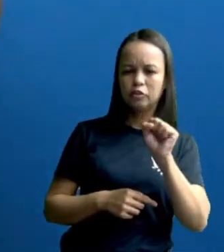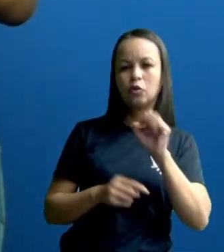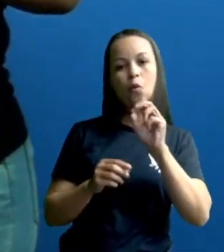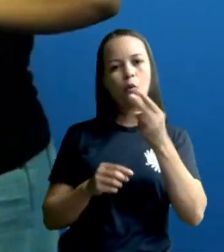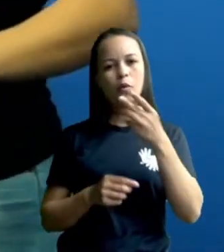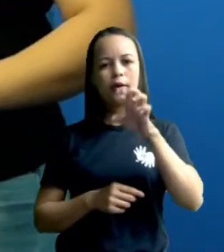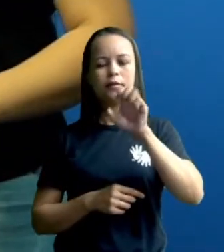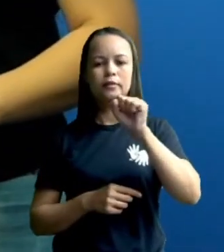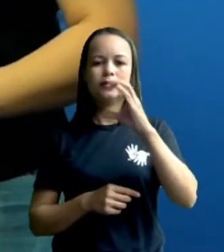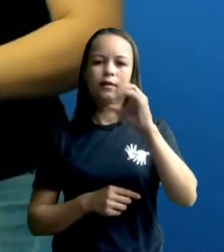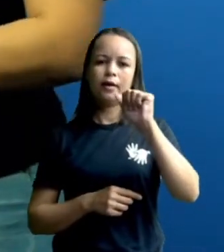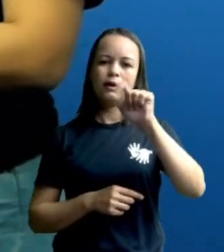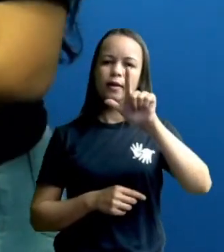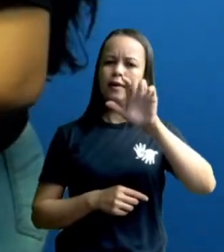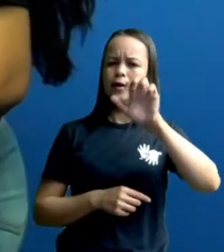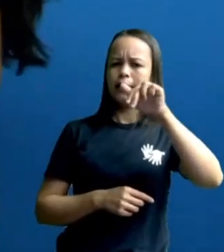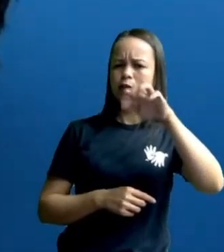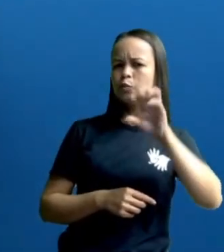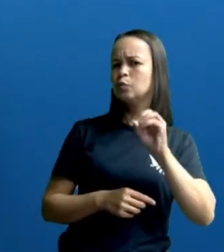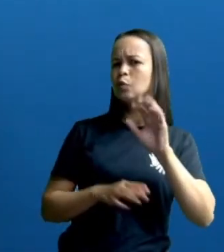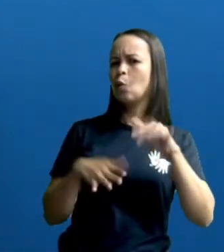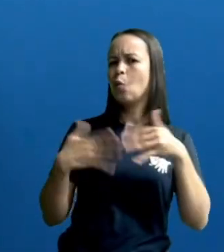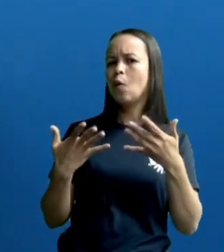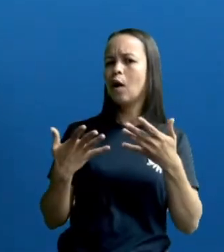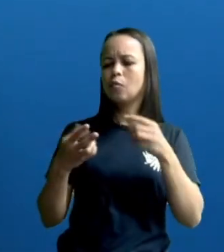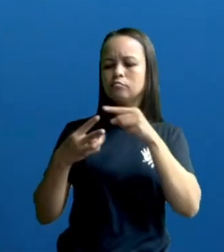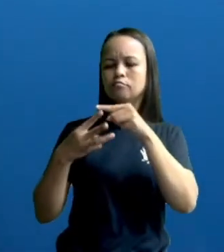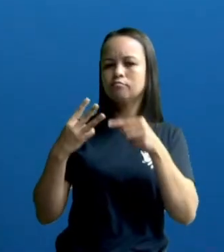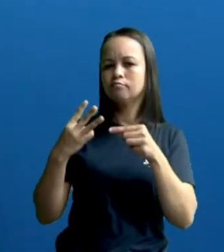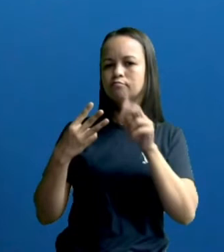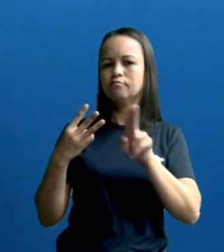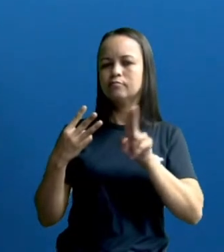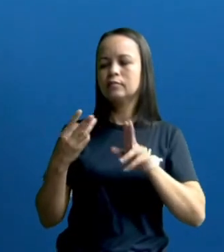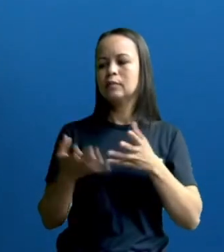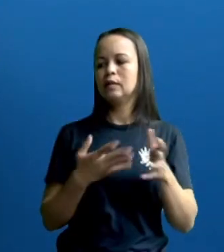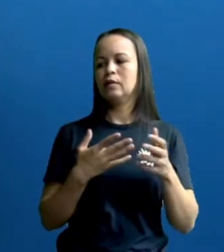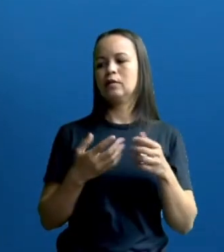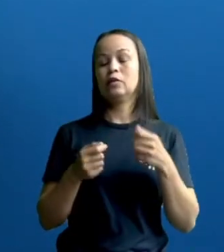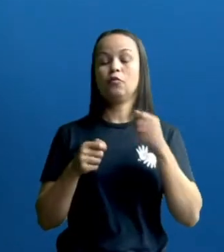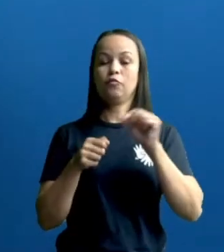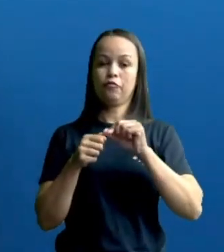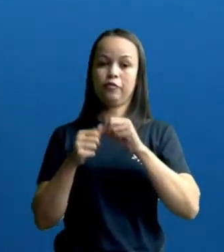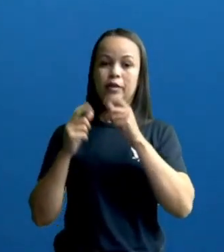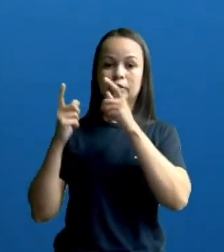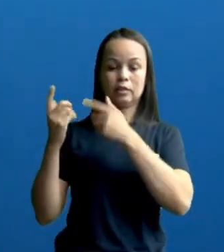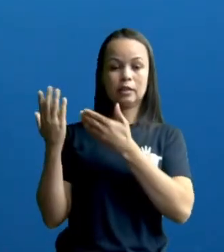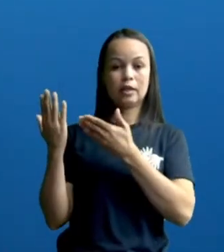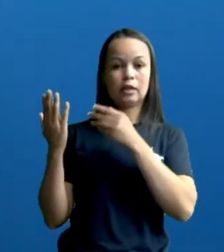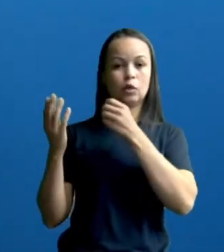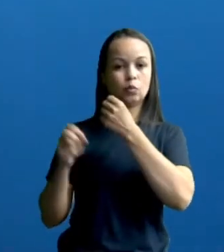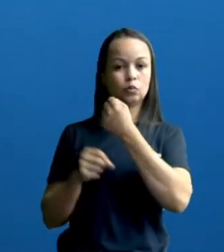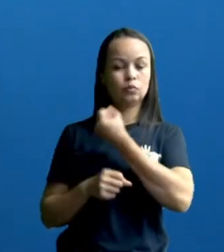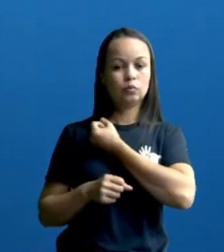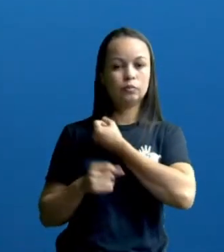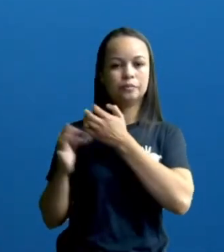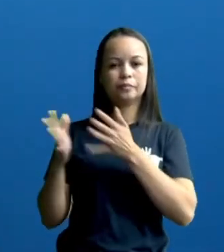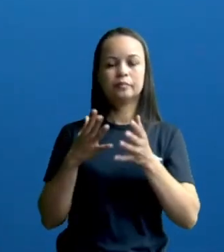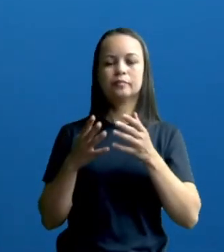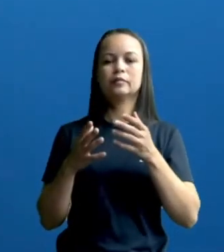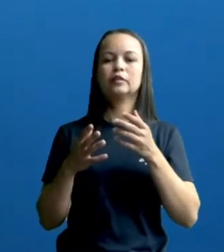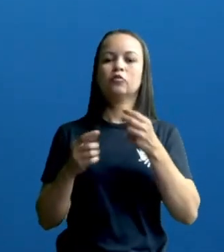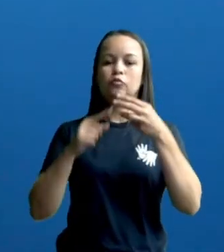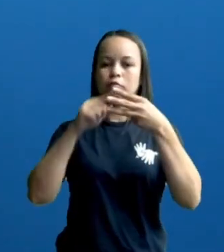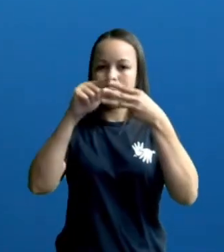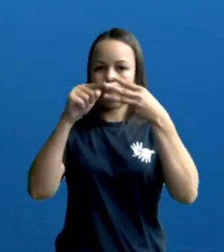quando a gente calcular, eu vou dizer a vocês, tá? Então, ó, o que foi que eu fiz aqui? Uma equaçãozinha, tá? Vou juntar os